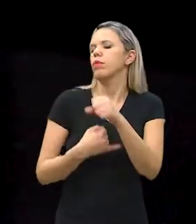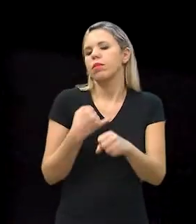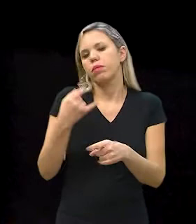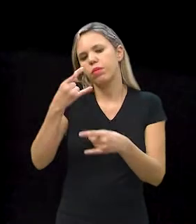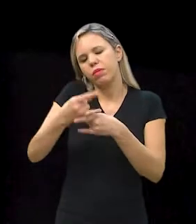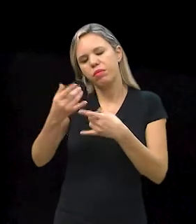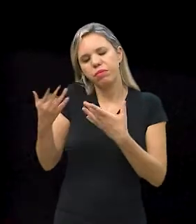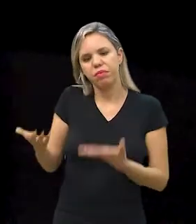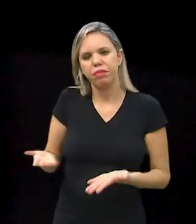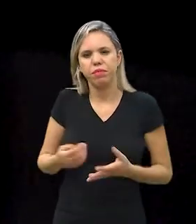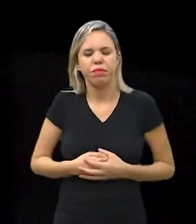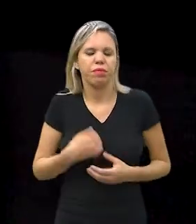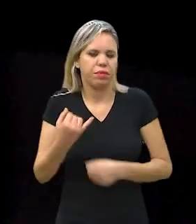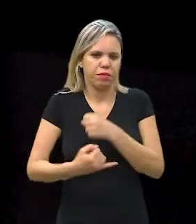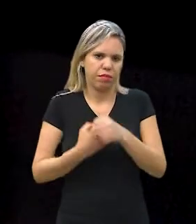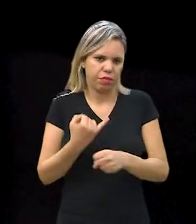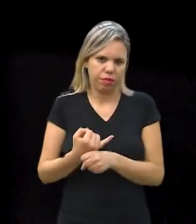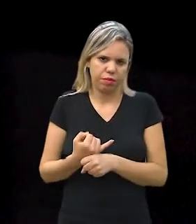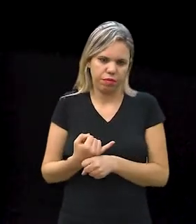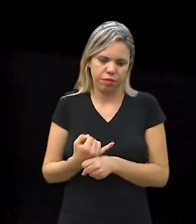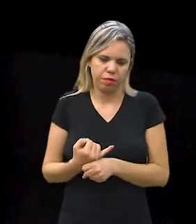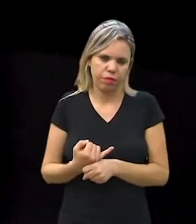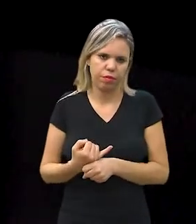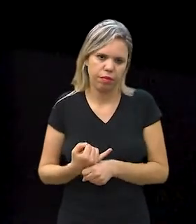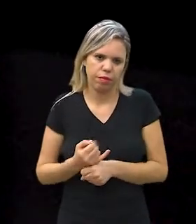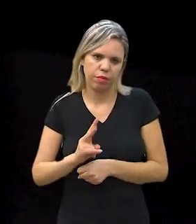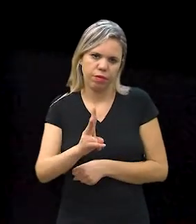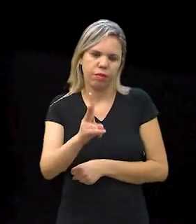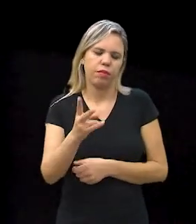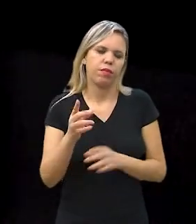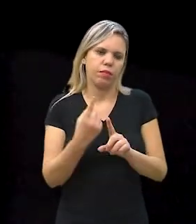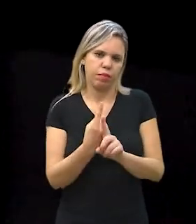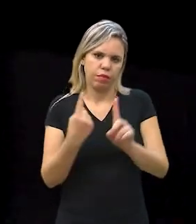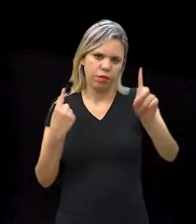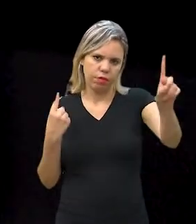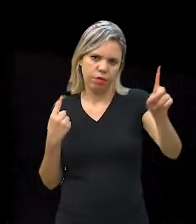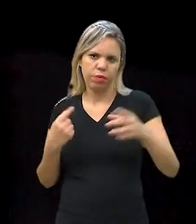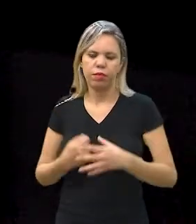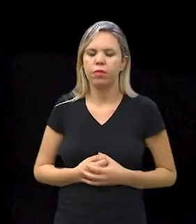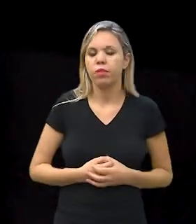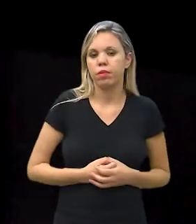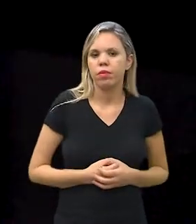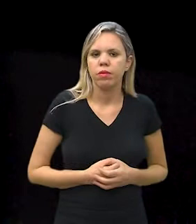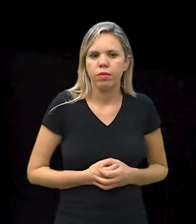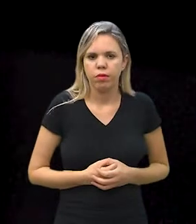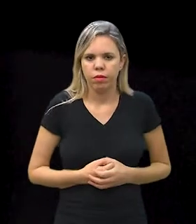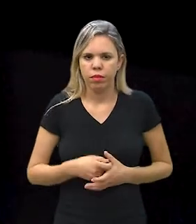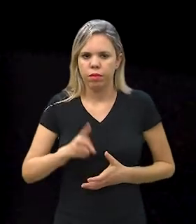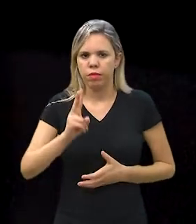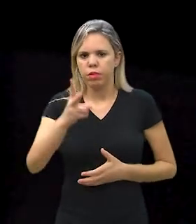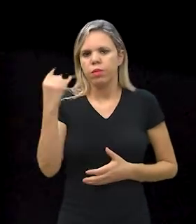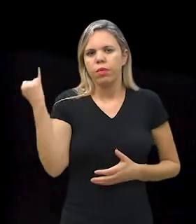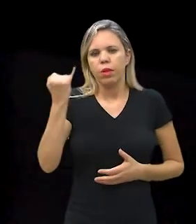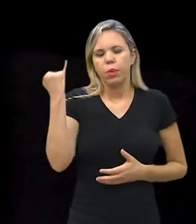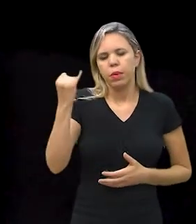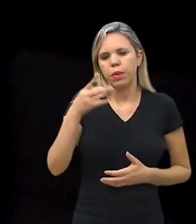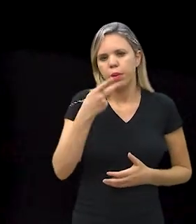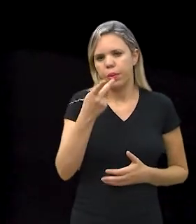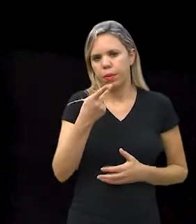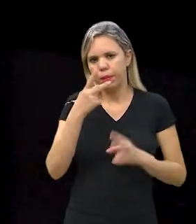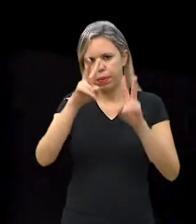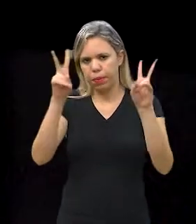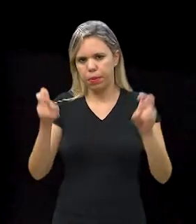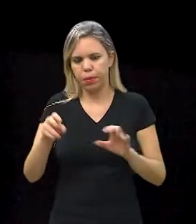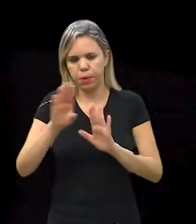a plataforma da internet, justamente para manter esse distanciamento social, mas sempre é importante a gente